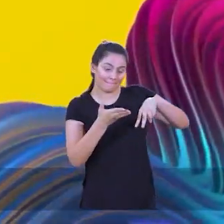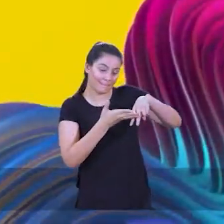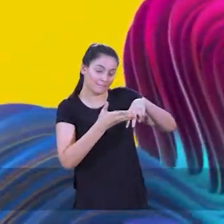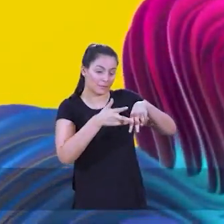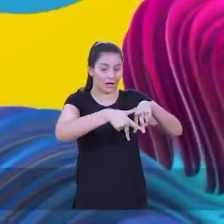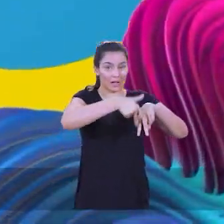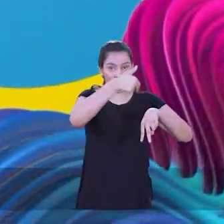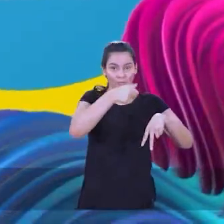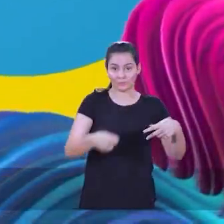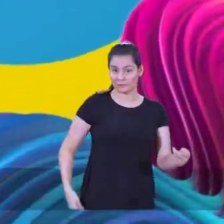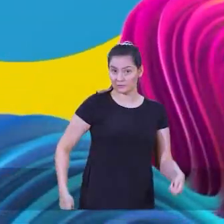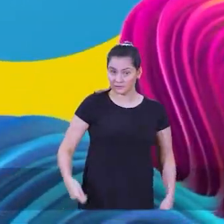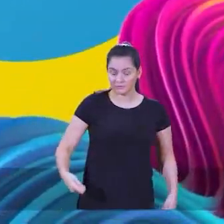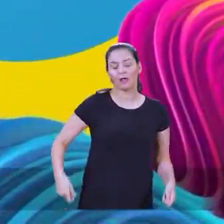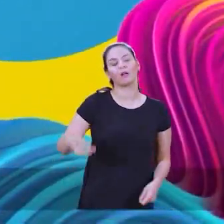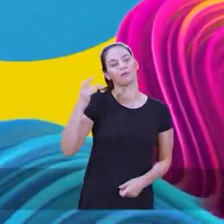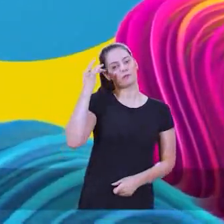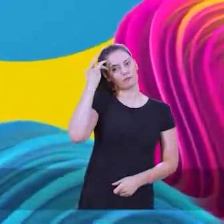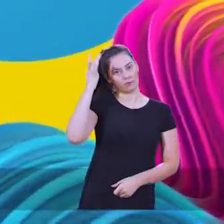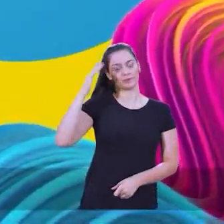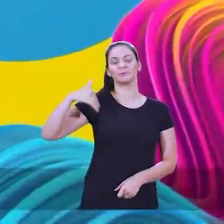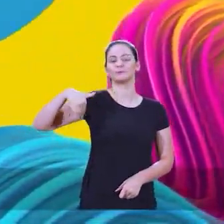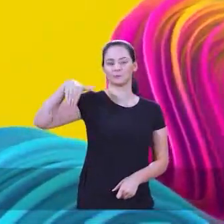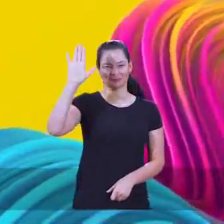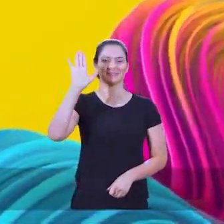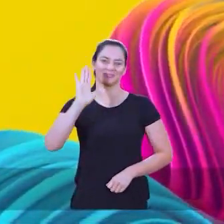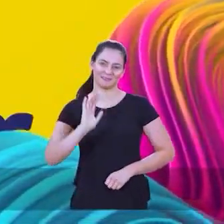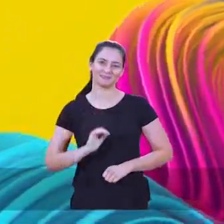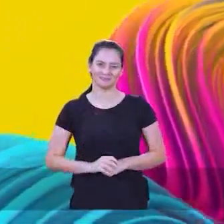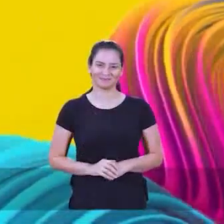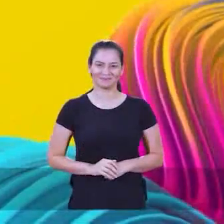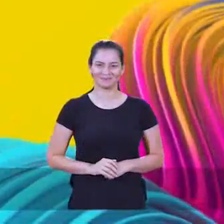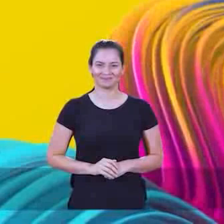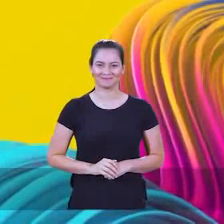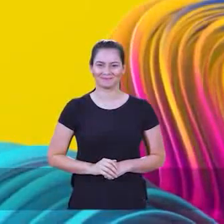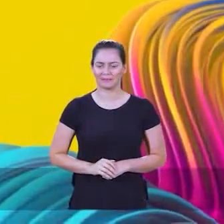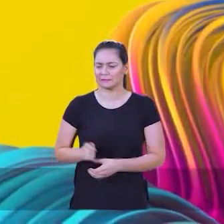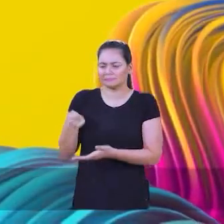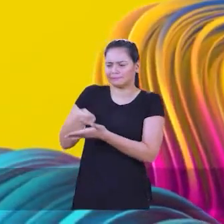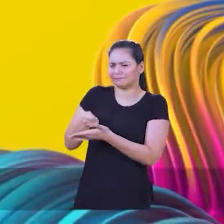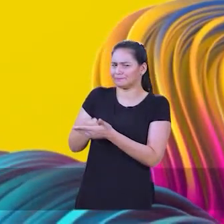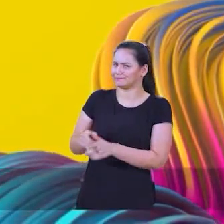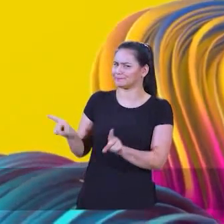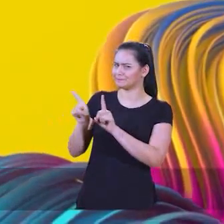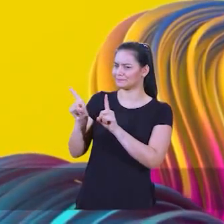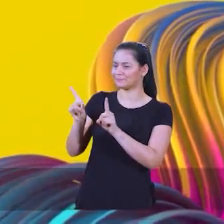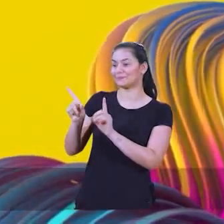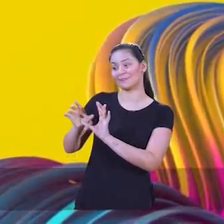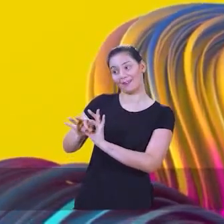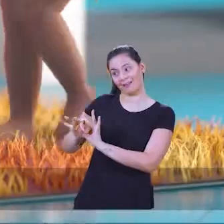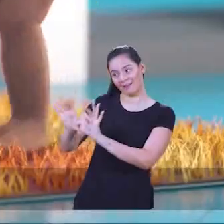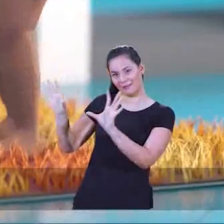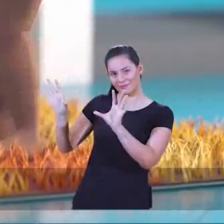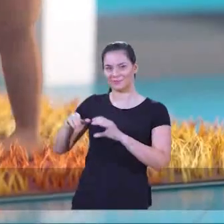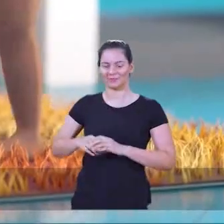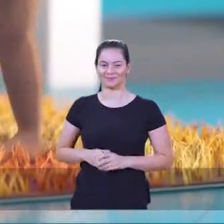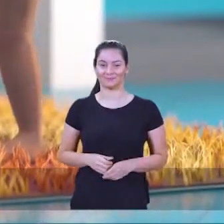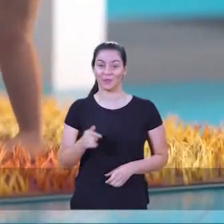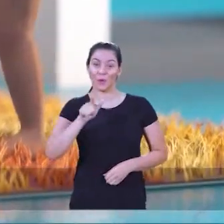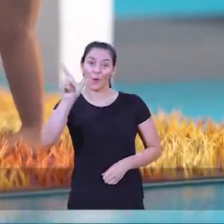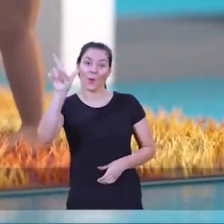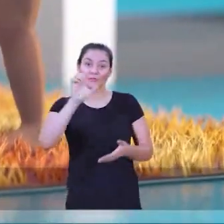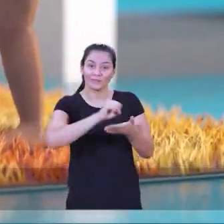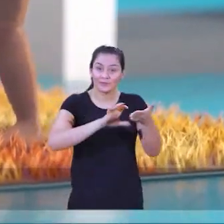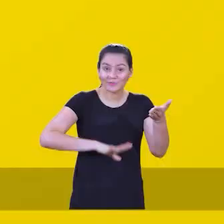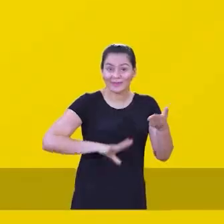Bermuda, calça e saia são as peças mais fáceis para começar, sem pressionar ou repreender a criança. Outra atividade que